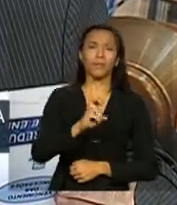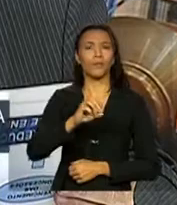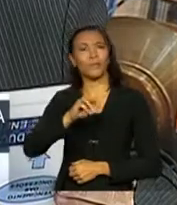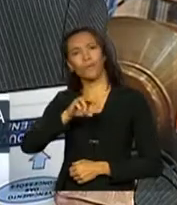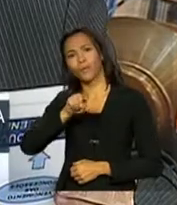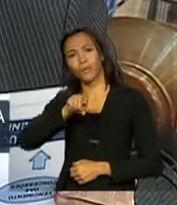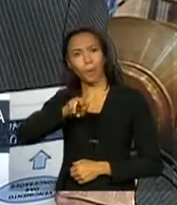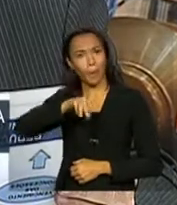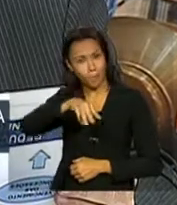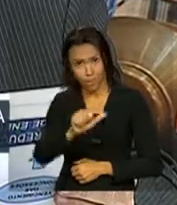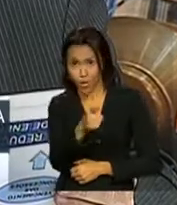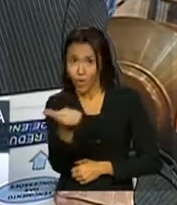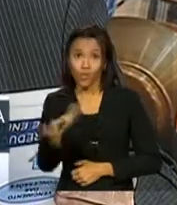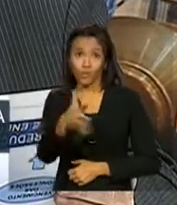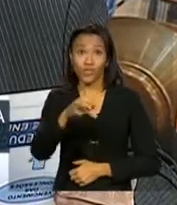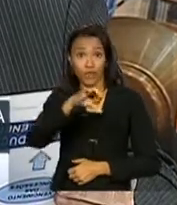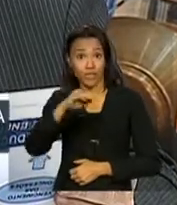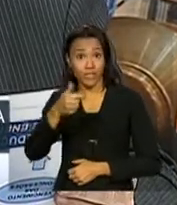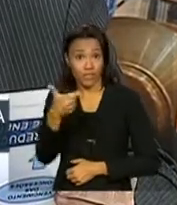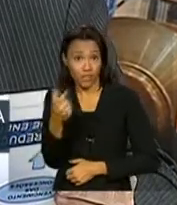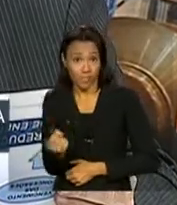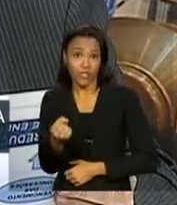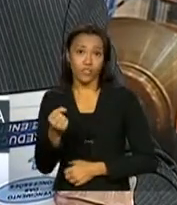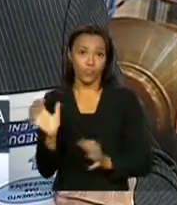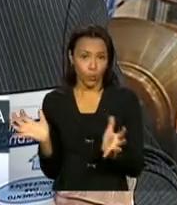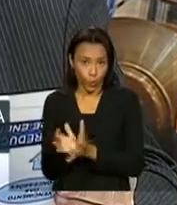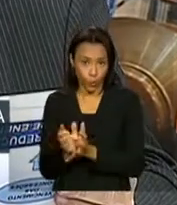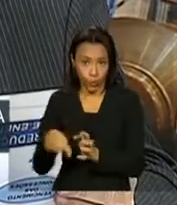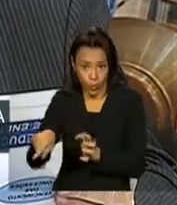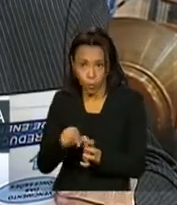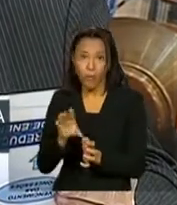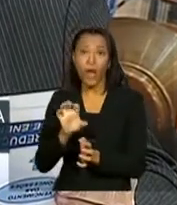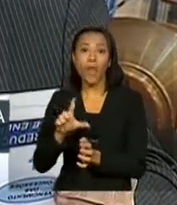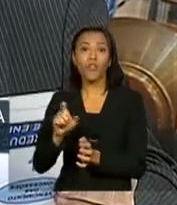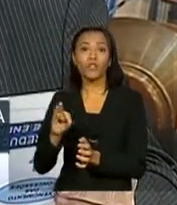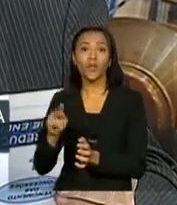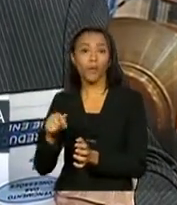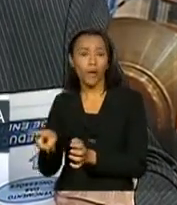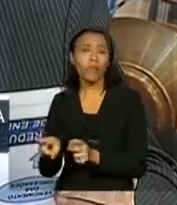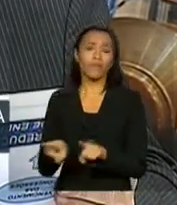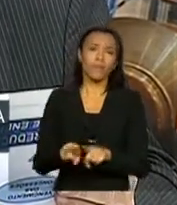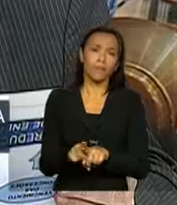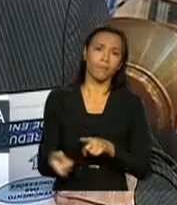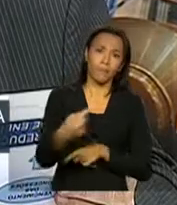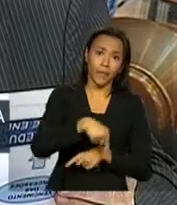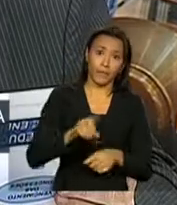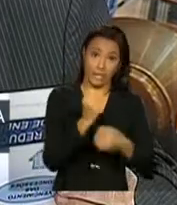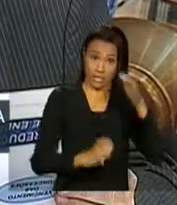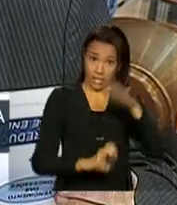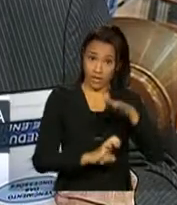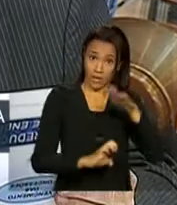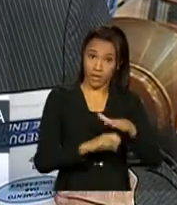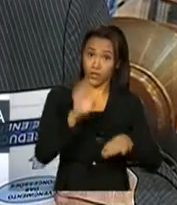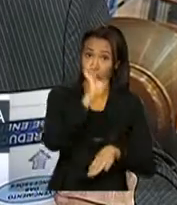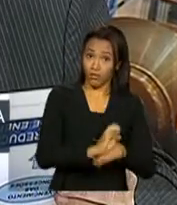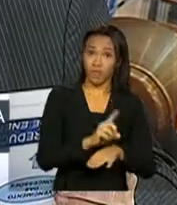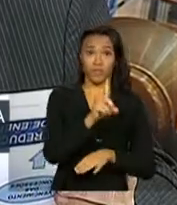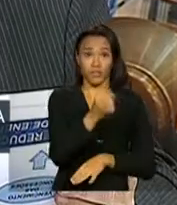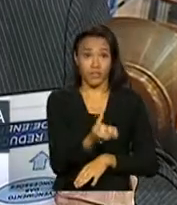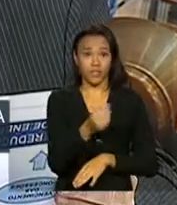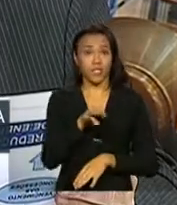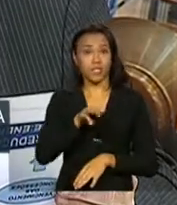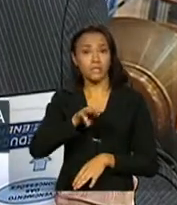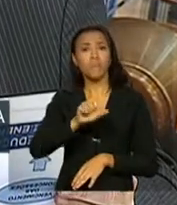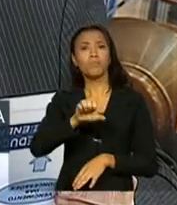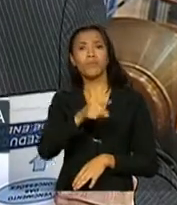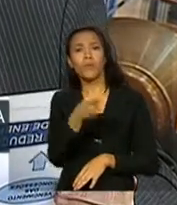5.920.000 unidades consumidoras é do grupo Eletrobras, das empresas estaduais, em torno de 16 milhões,